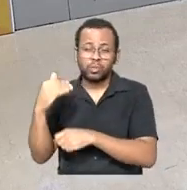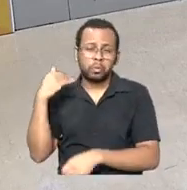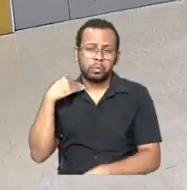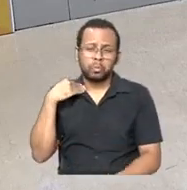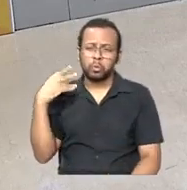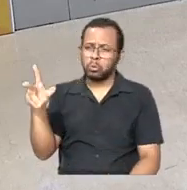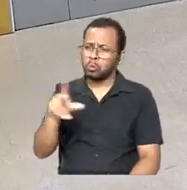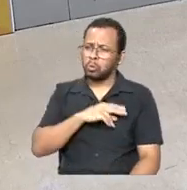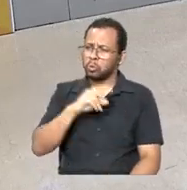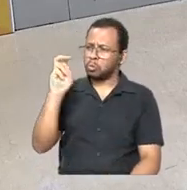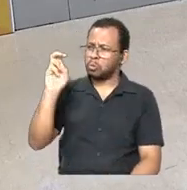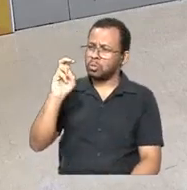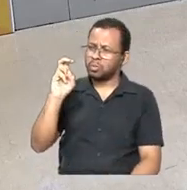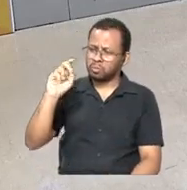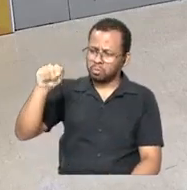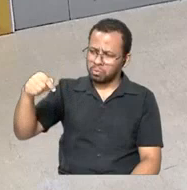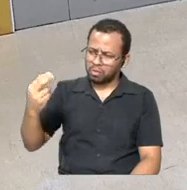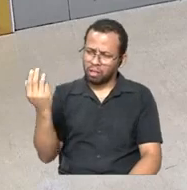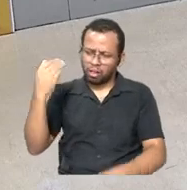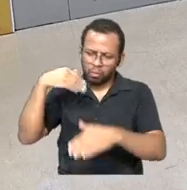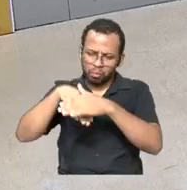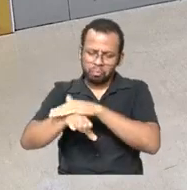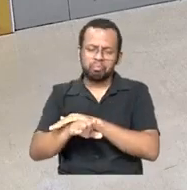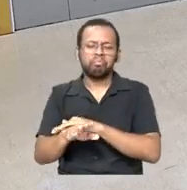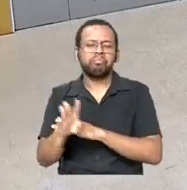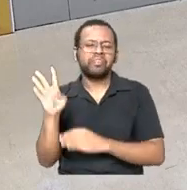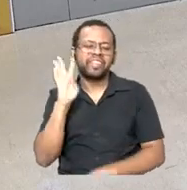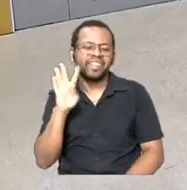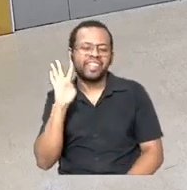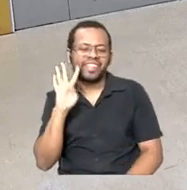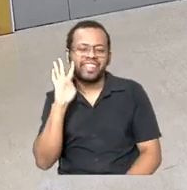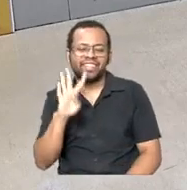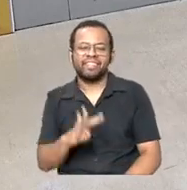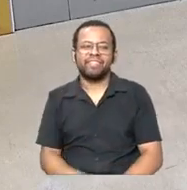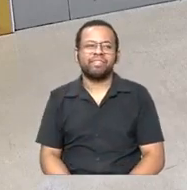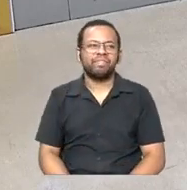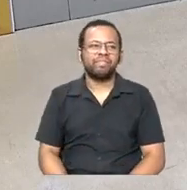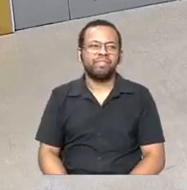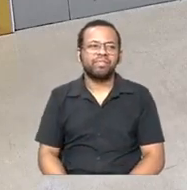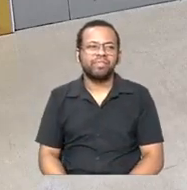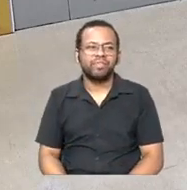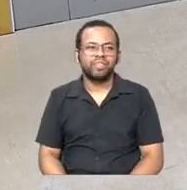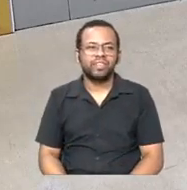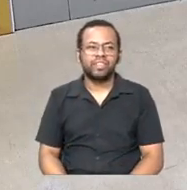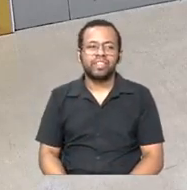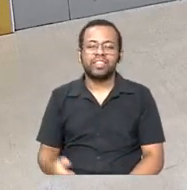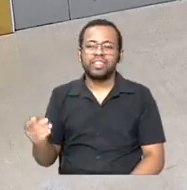que bacana você botou um dindin na sua conta aí coxinha já também tá ligado